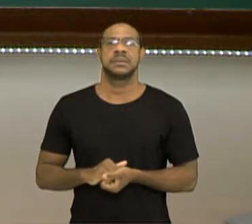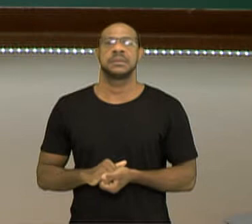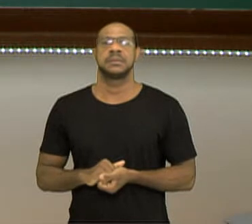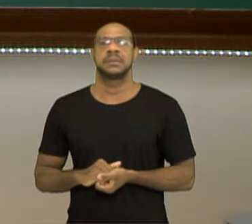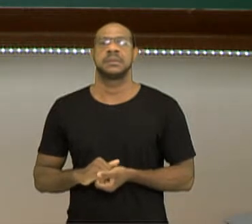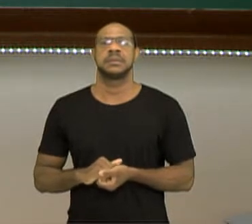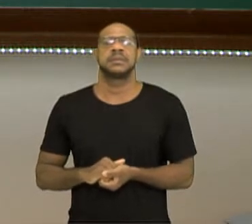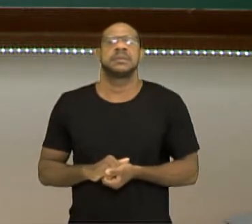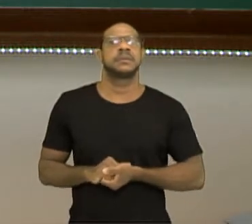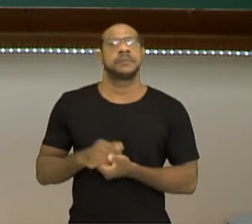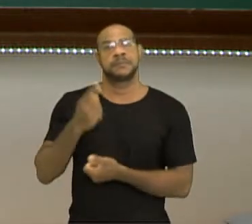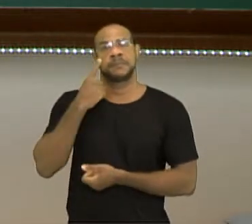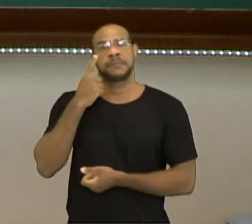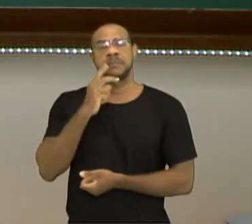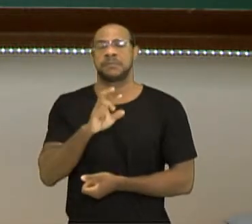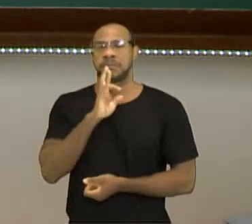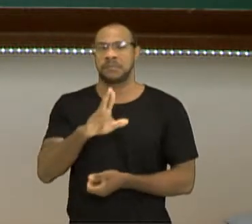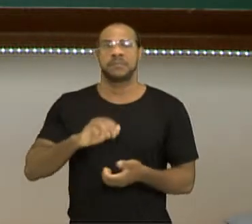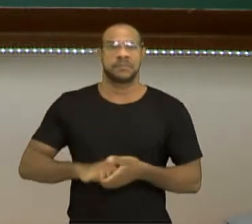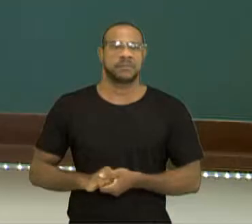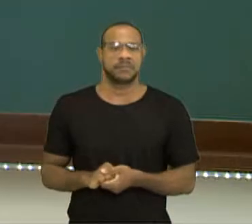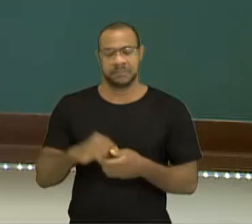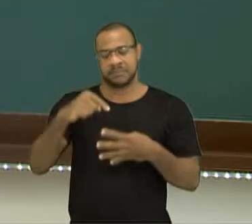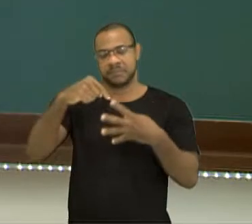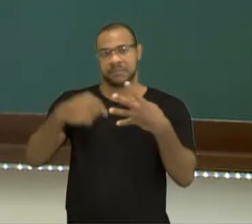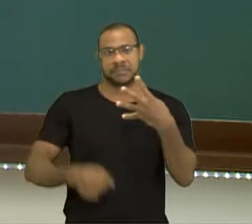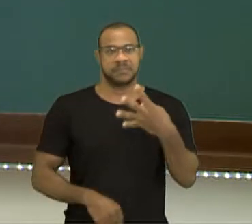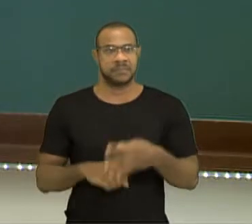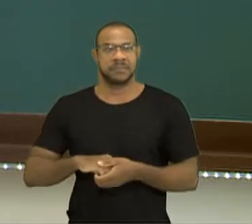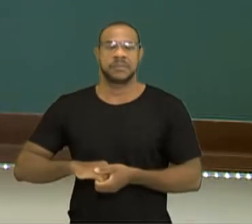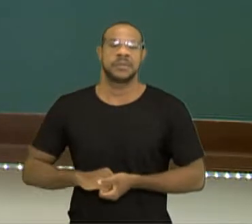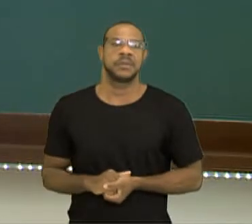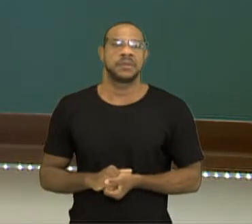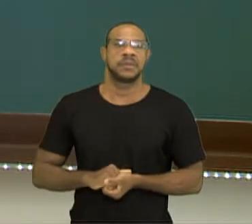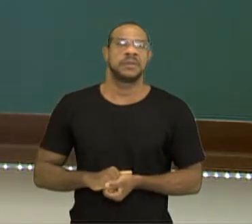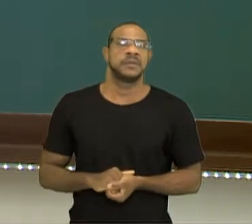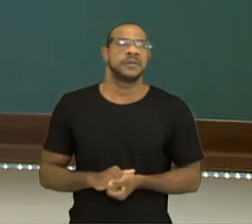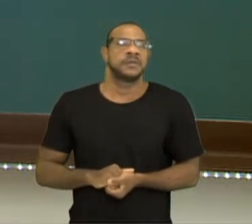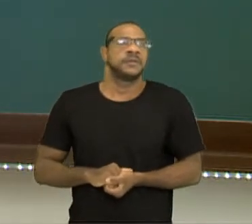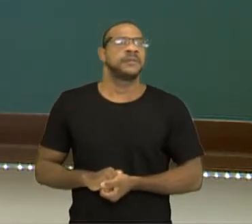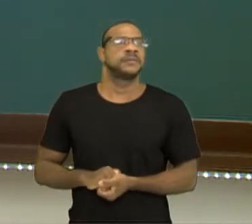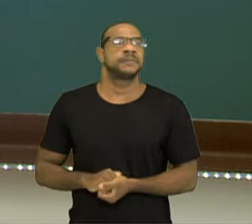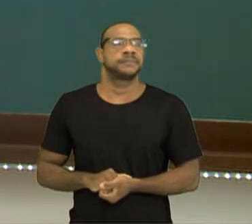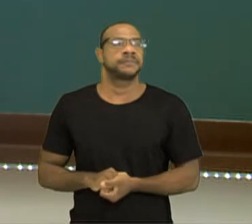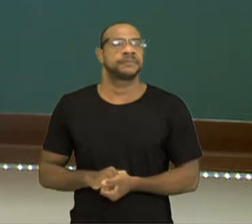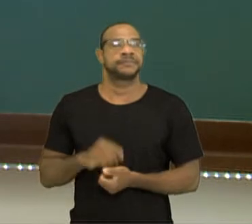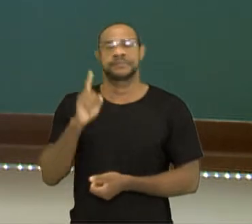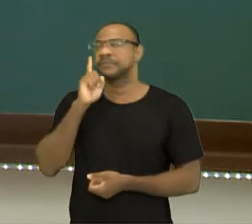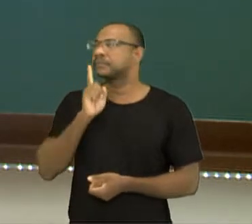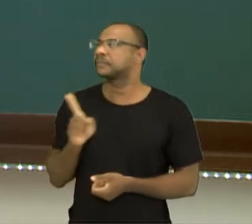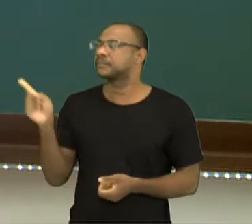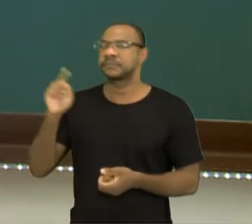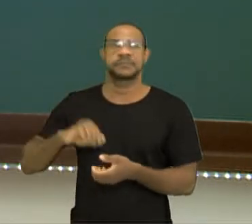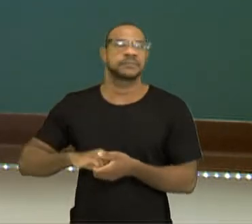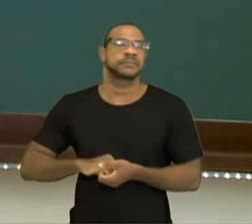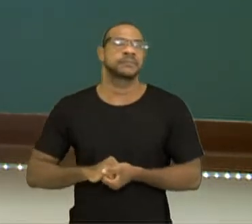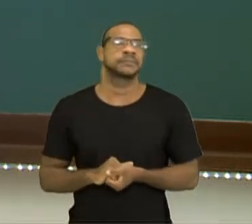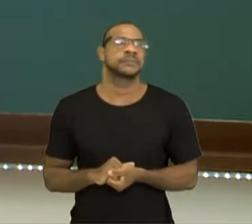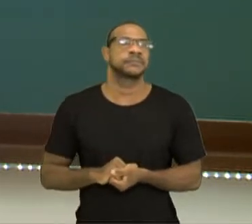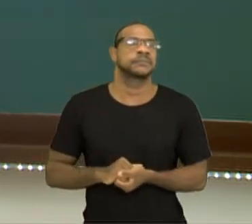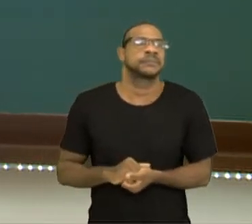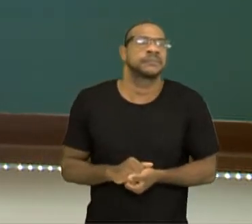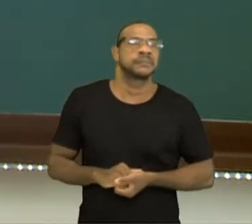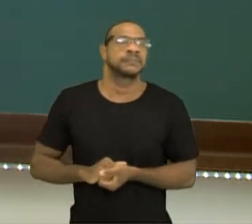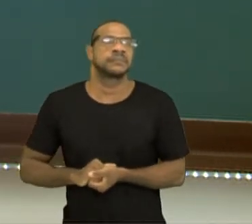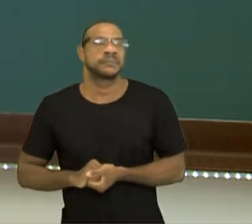Vamos ver as nossas respostas. Vai aparecer tudo aqui ao mesmo tempo no slide seguinte, mas a gente vê uma a uma, tá bom? Number 1. Why does Anna